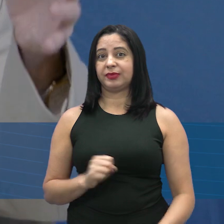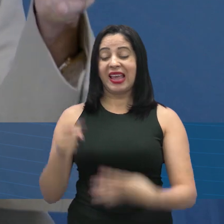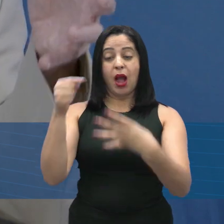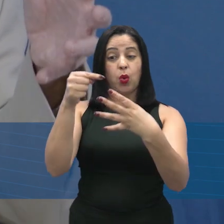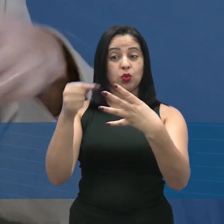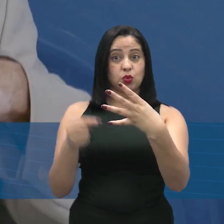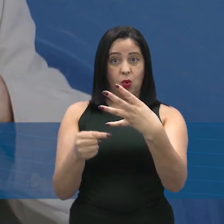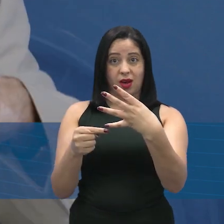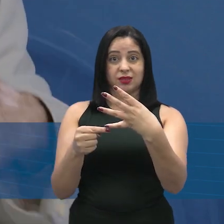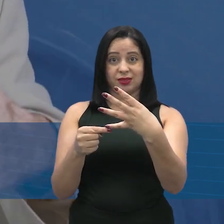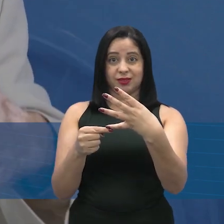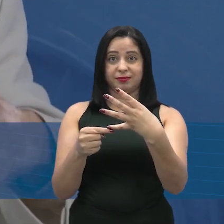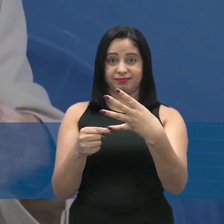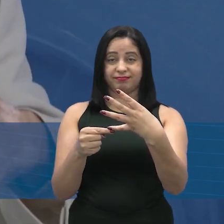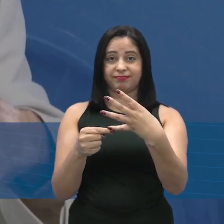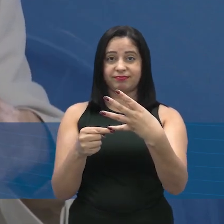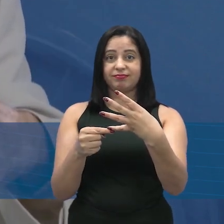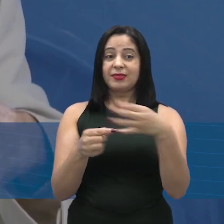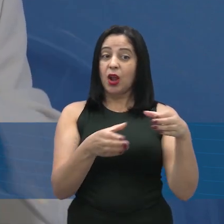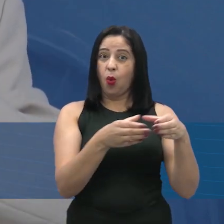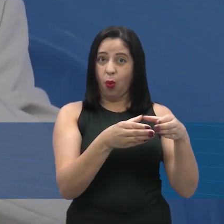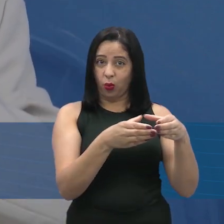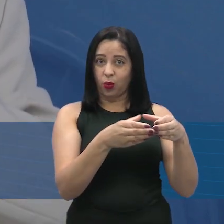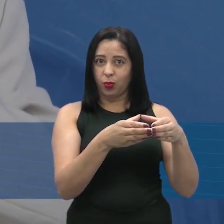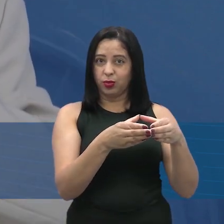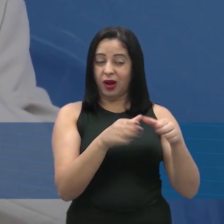Estamos falando daquele extrato que está movimentando na economia.